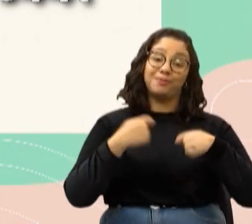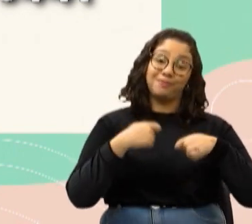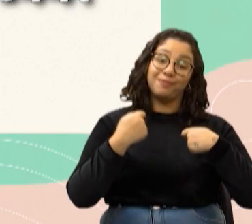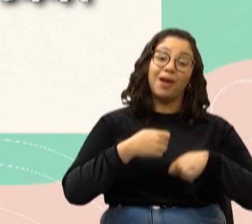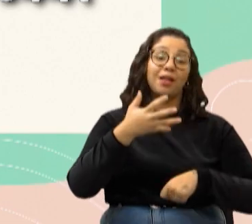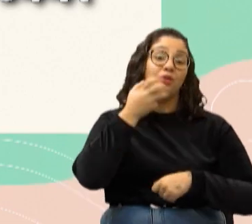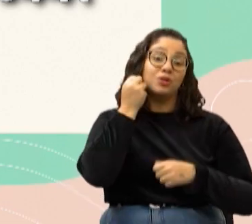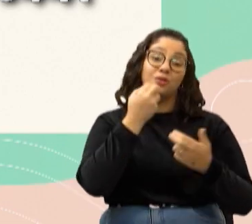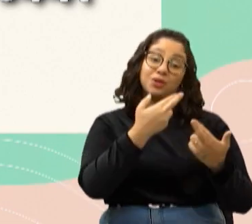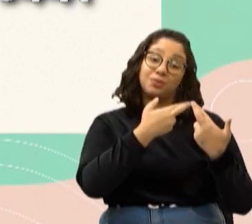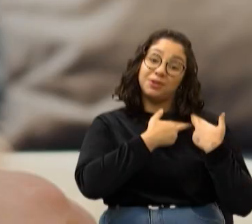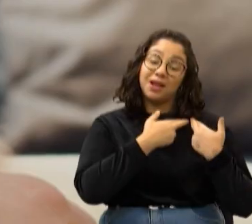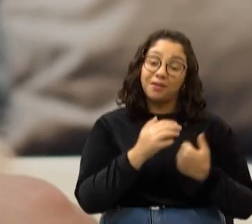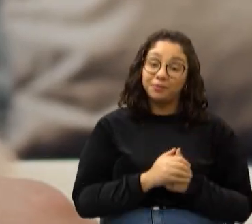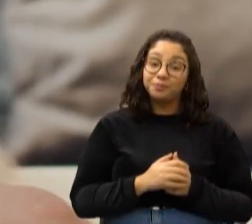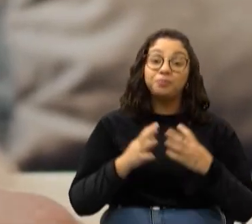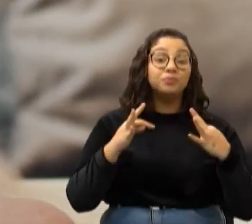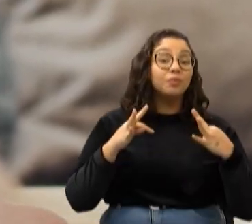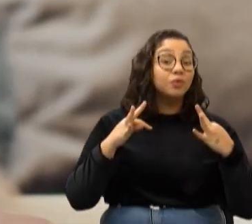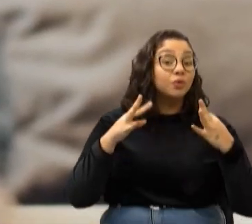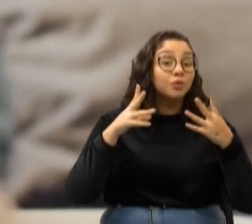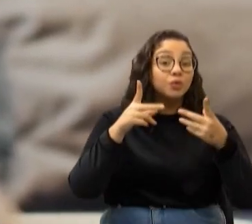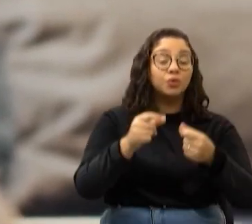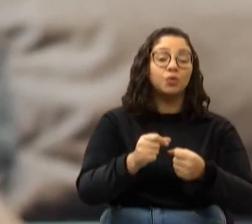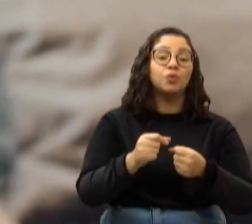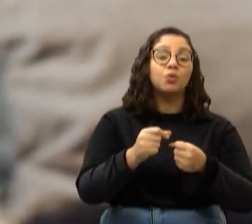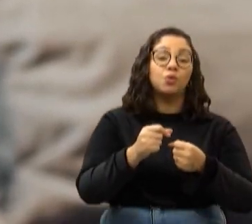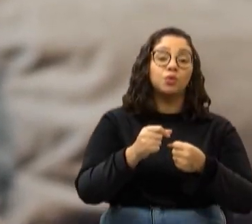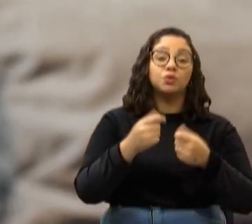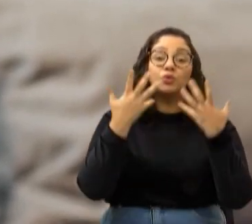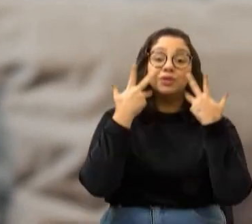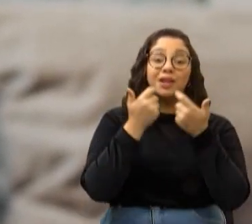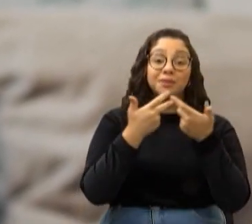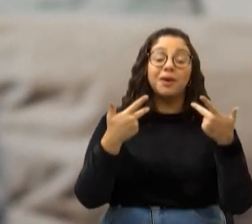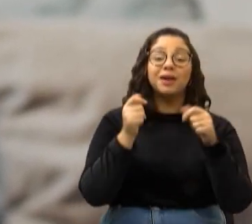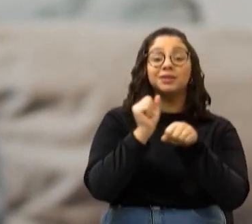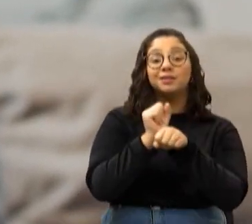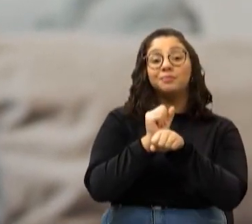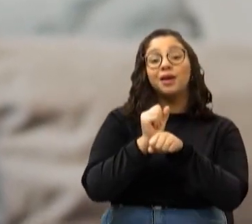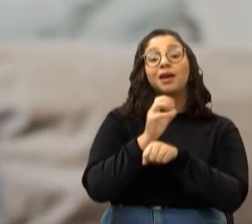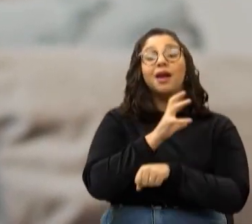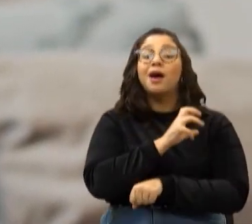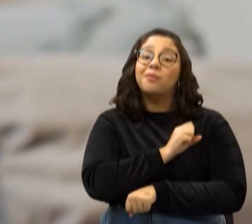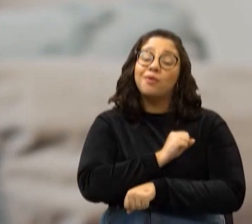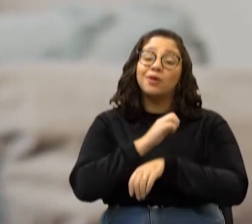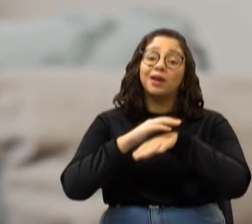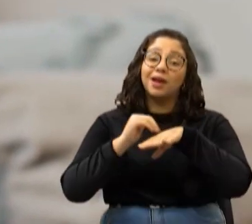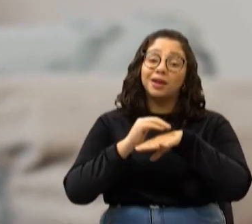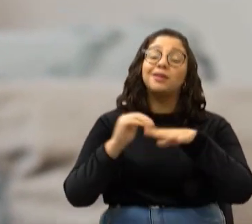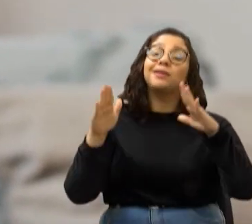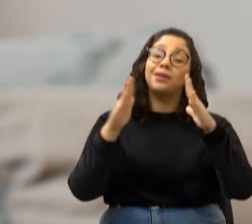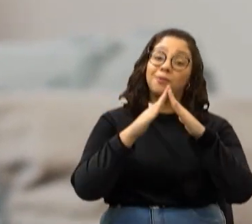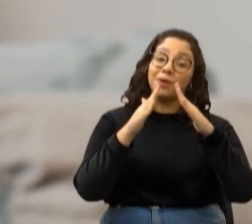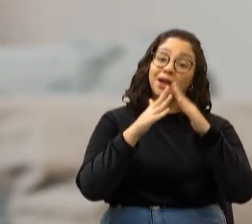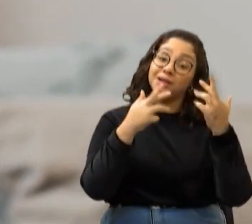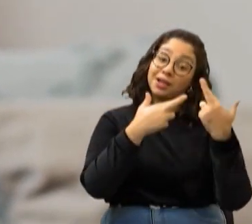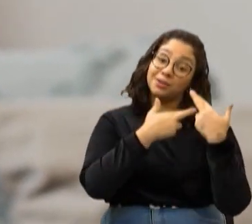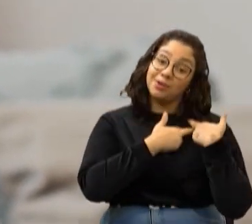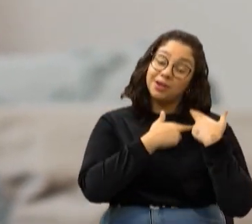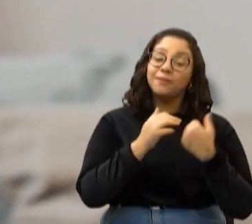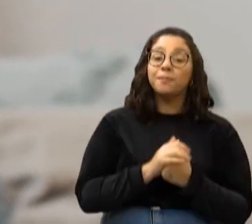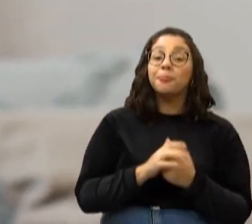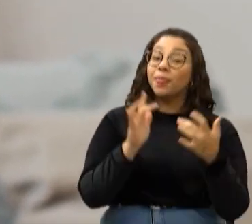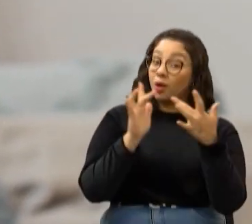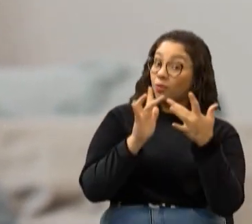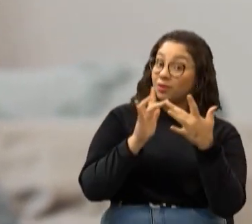uma adoção responsável. Todos esses animais aguardam amor e carinho e um lar responsável.